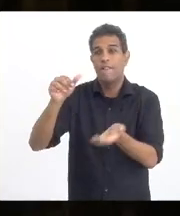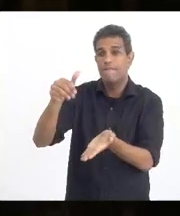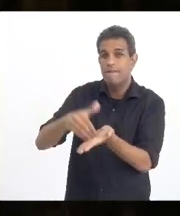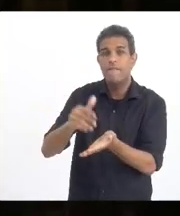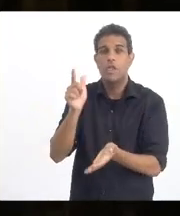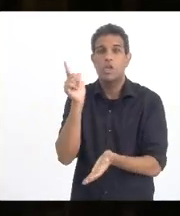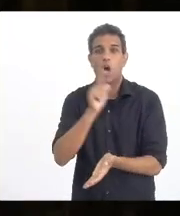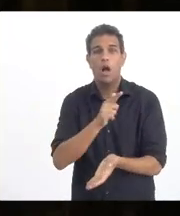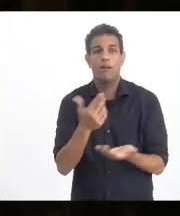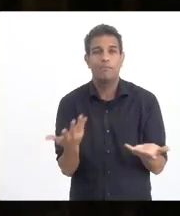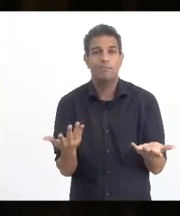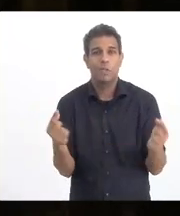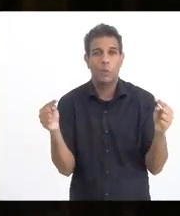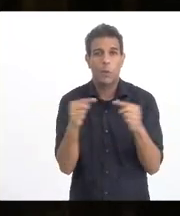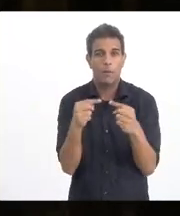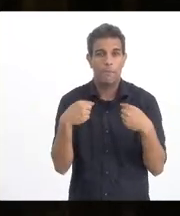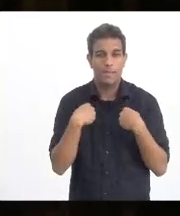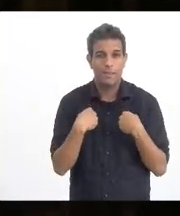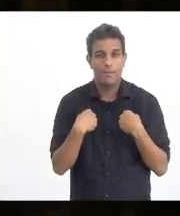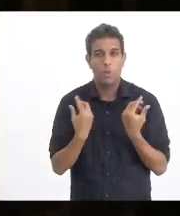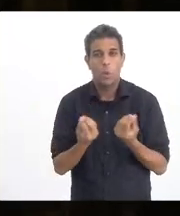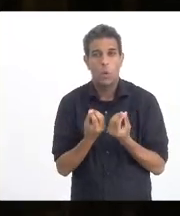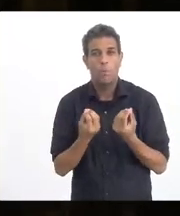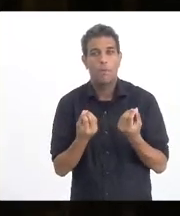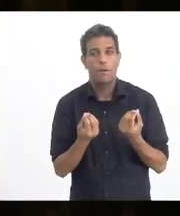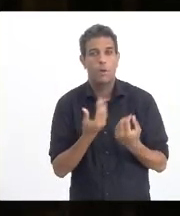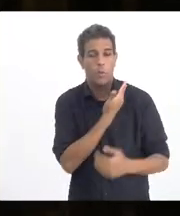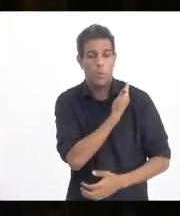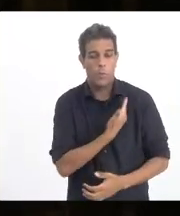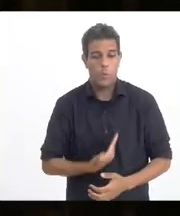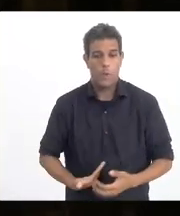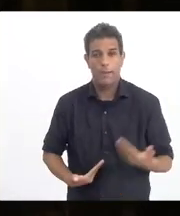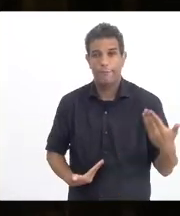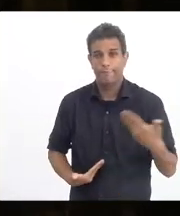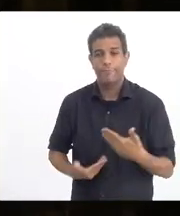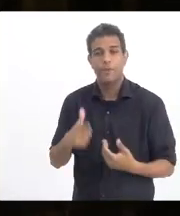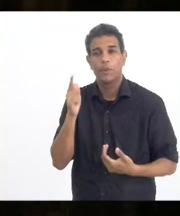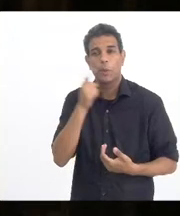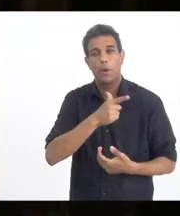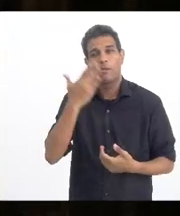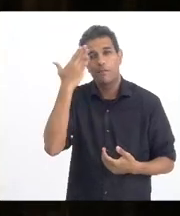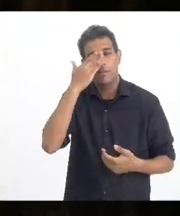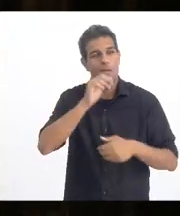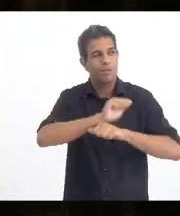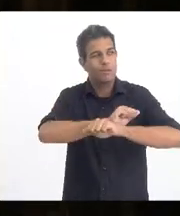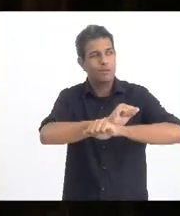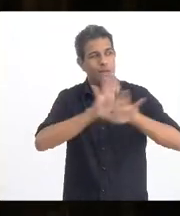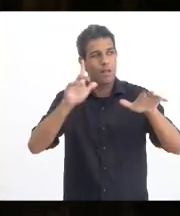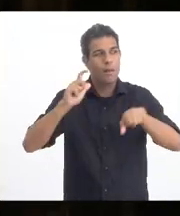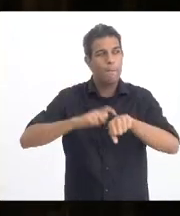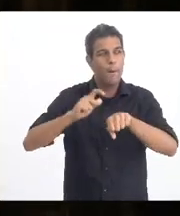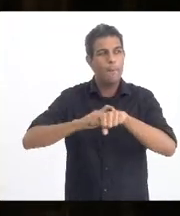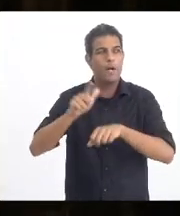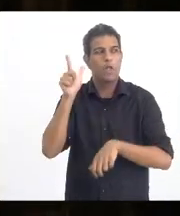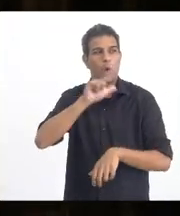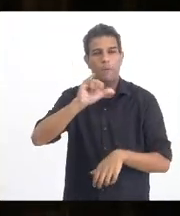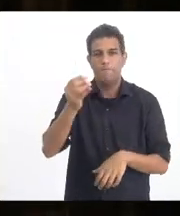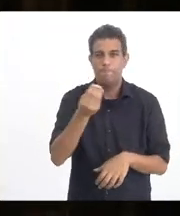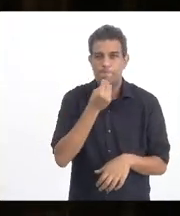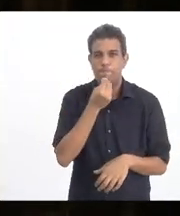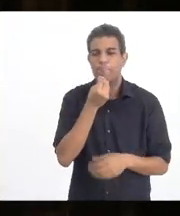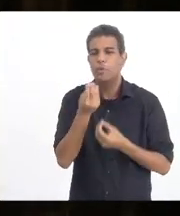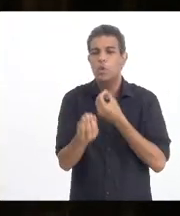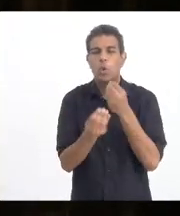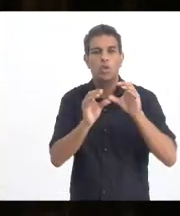para mandar, isso não nos compete. Isso aí o governo entendeu ser esse o momento adequado e oportuno. Então,